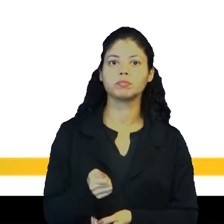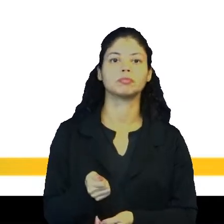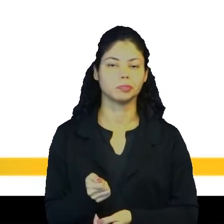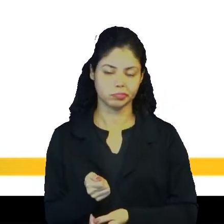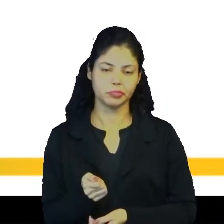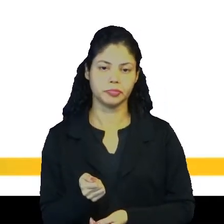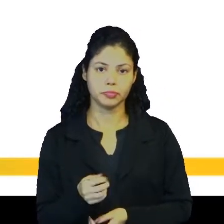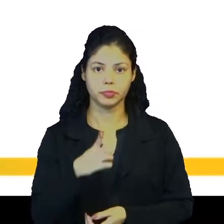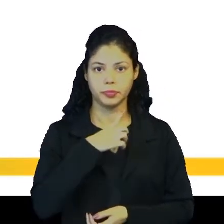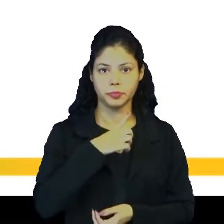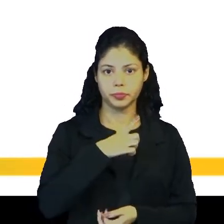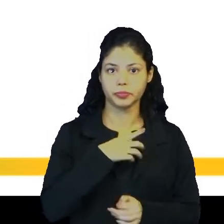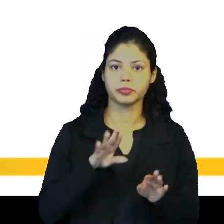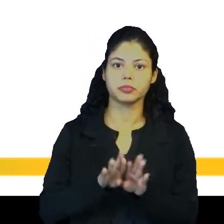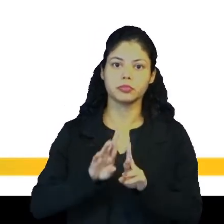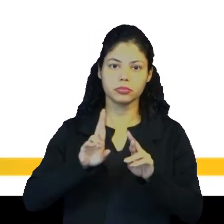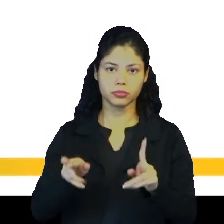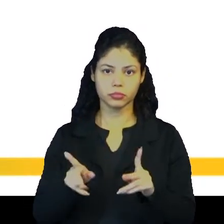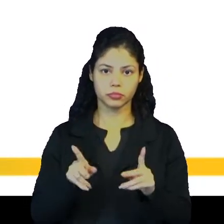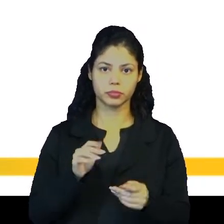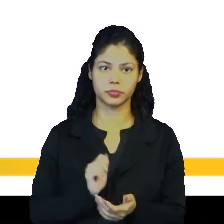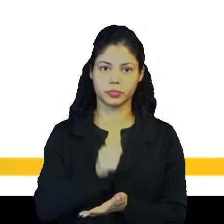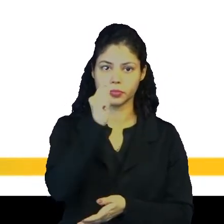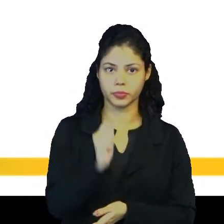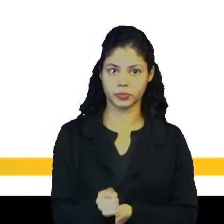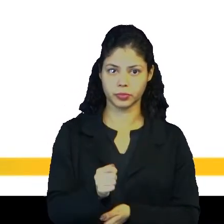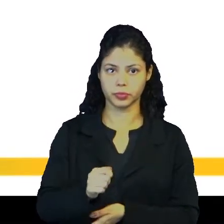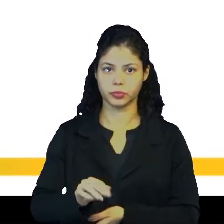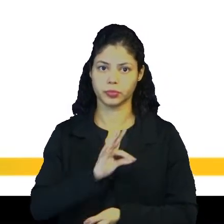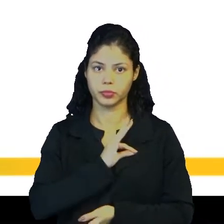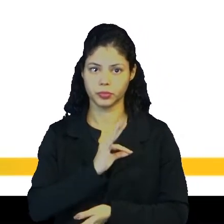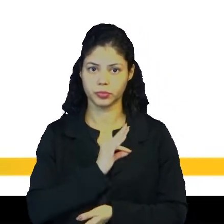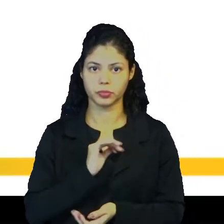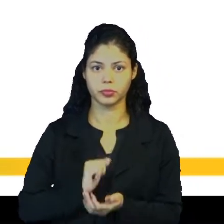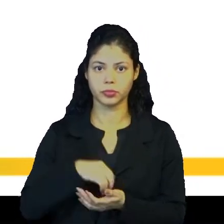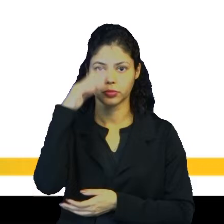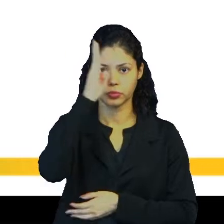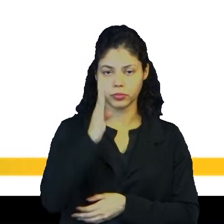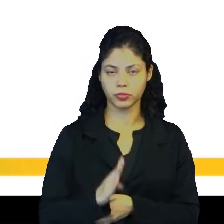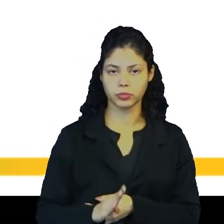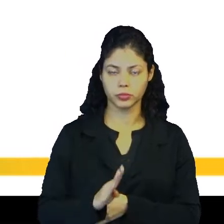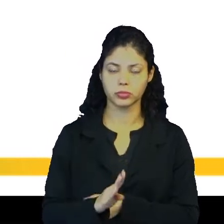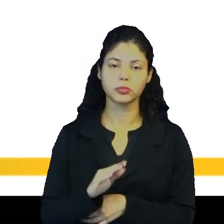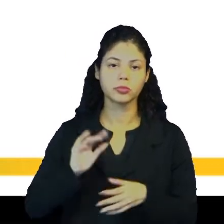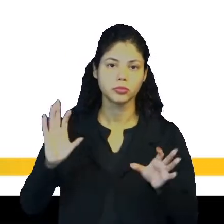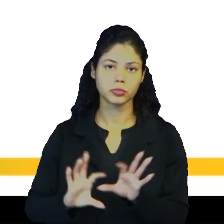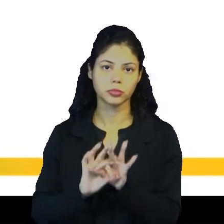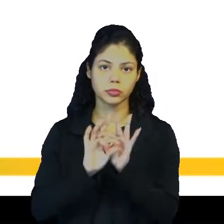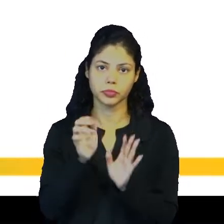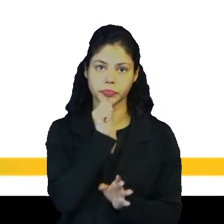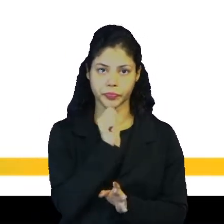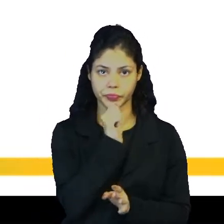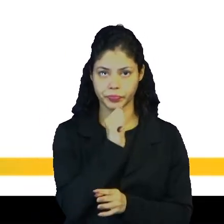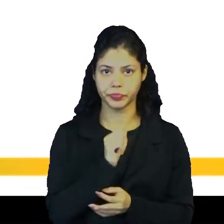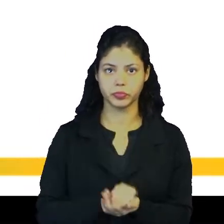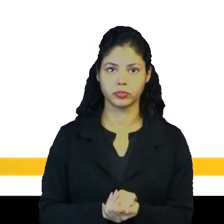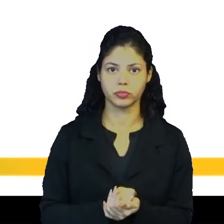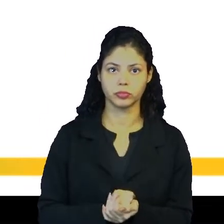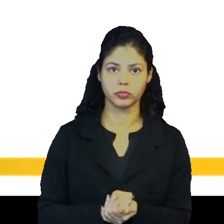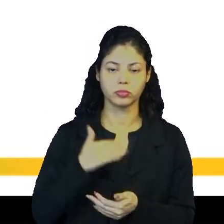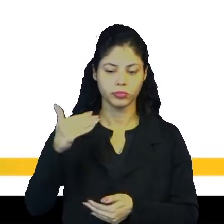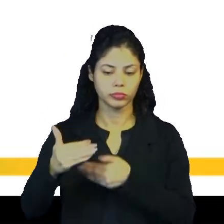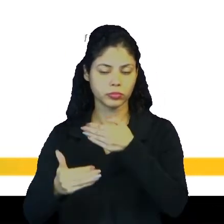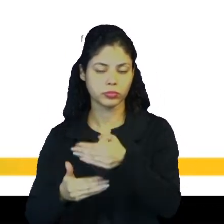ditatorial. Houve diferenças entre as ditaduras militares. A brasileira, instalada ainda no